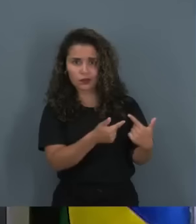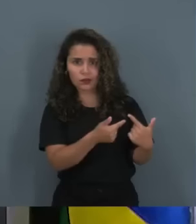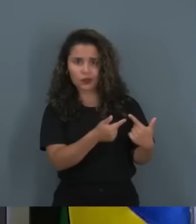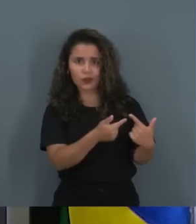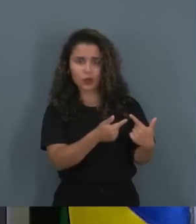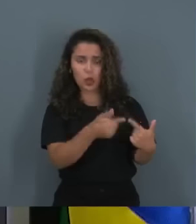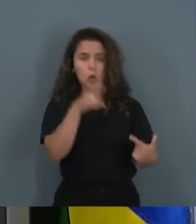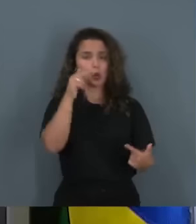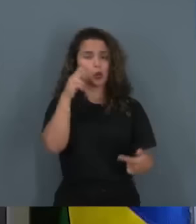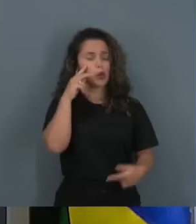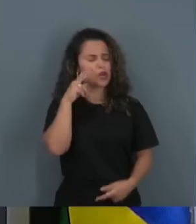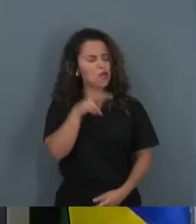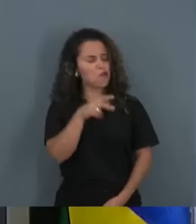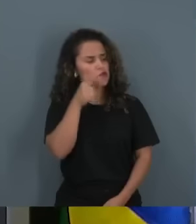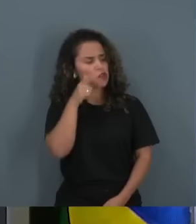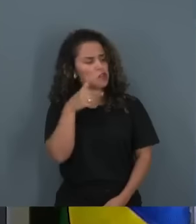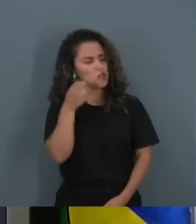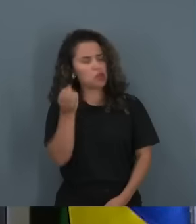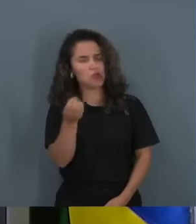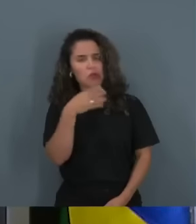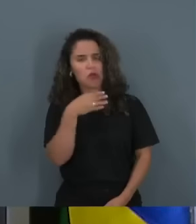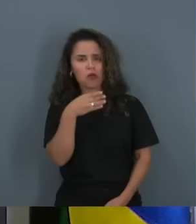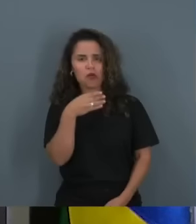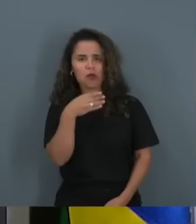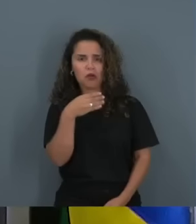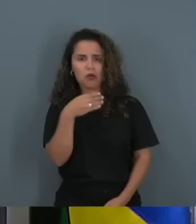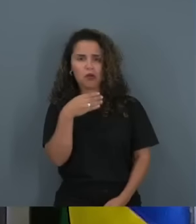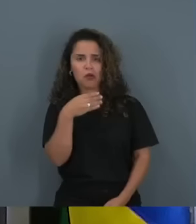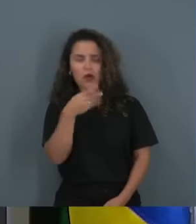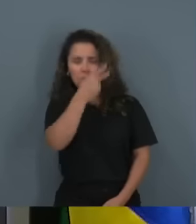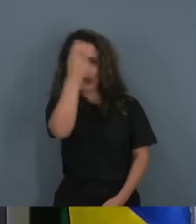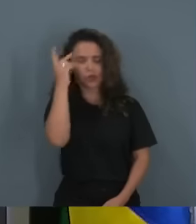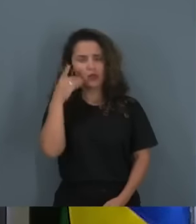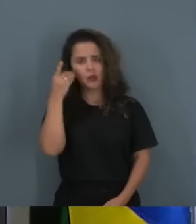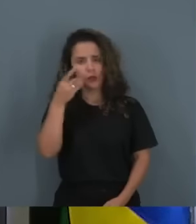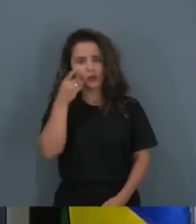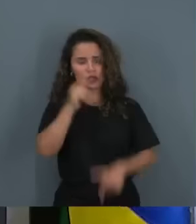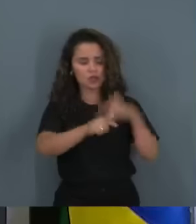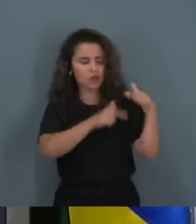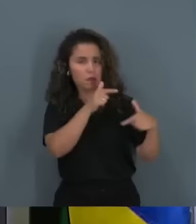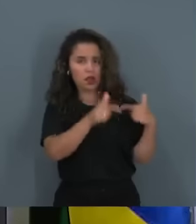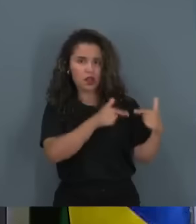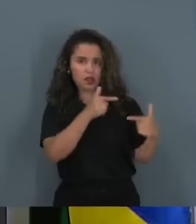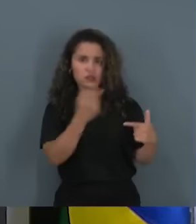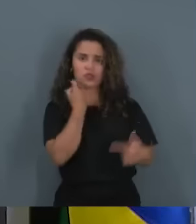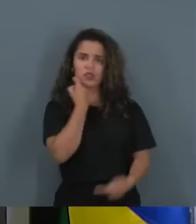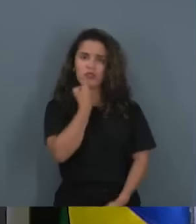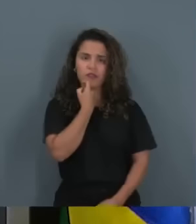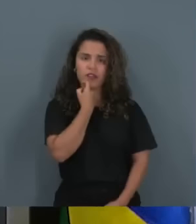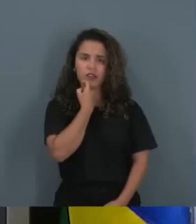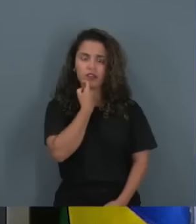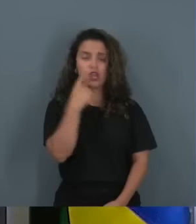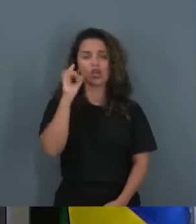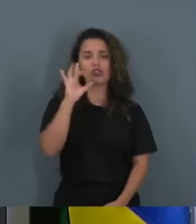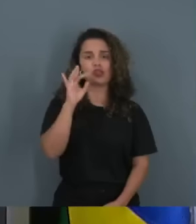Eu nunca tive notícia recente da turma lá, está trabalhando dia de sexta-feira. Estão trabalhando para